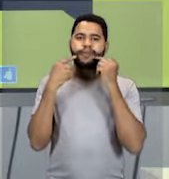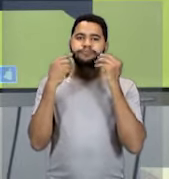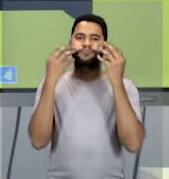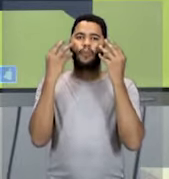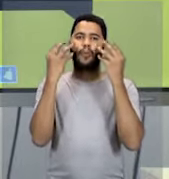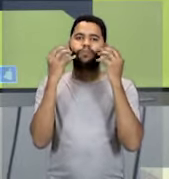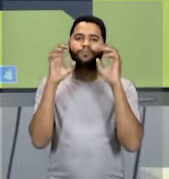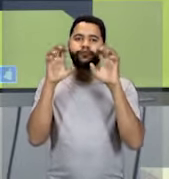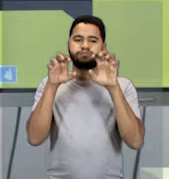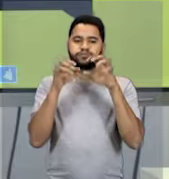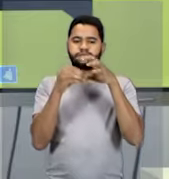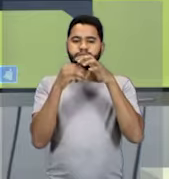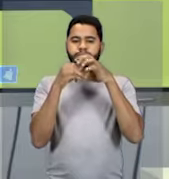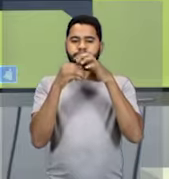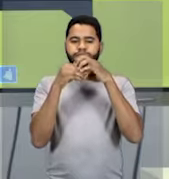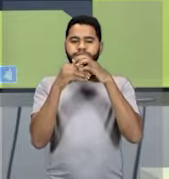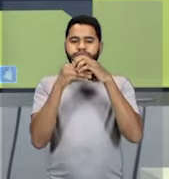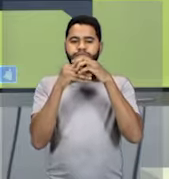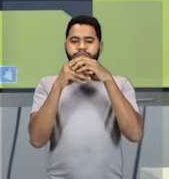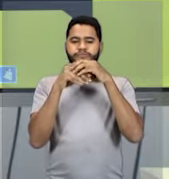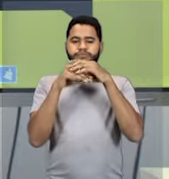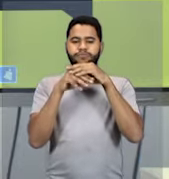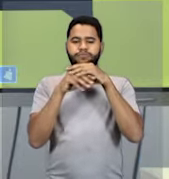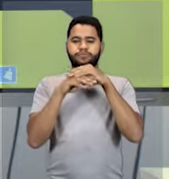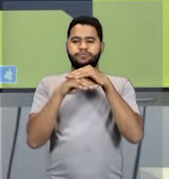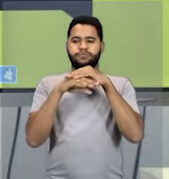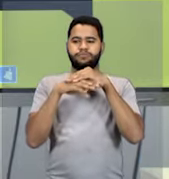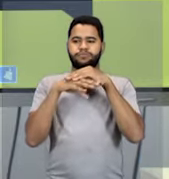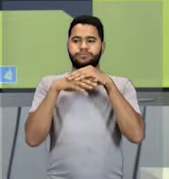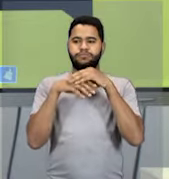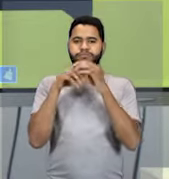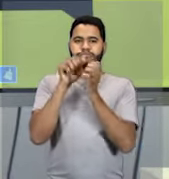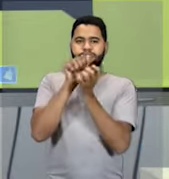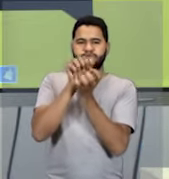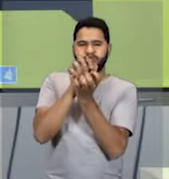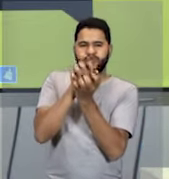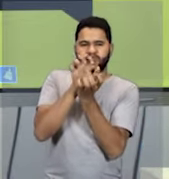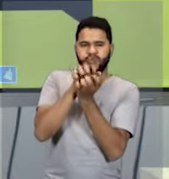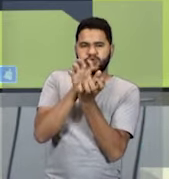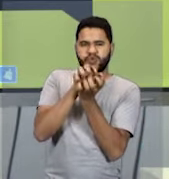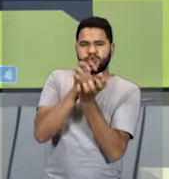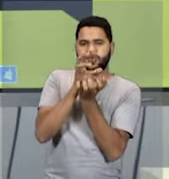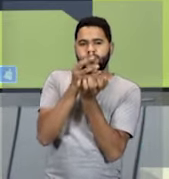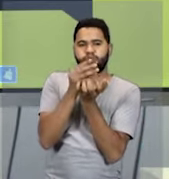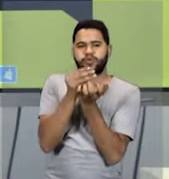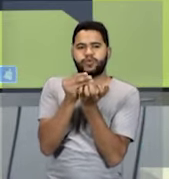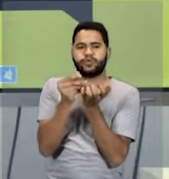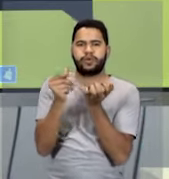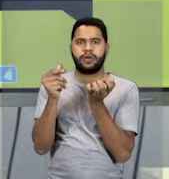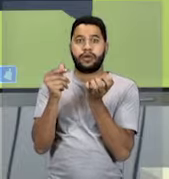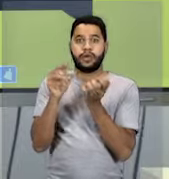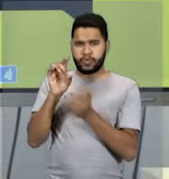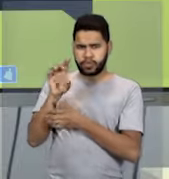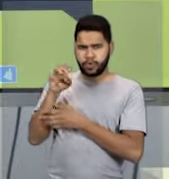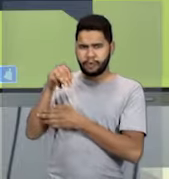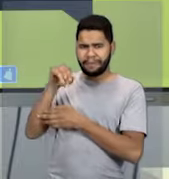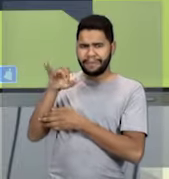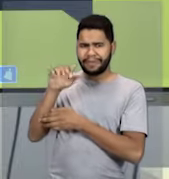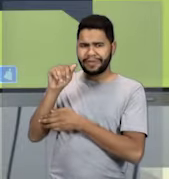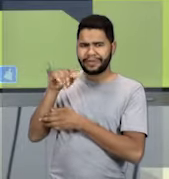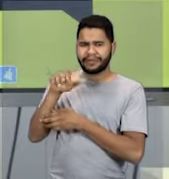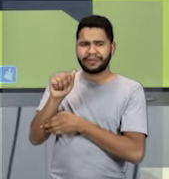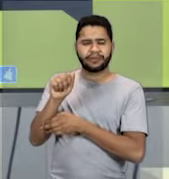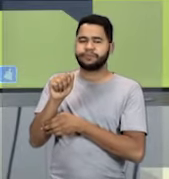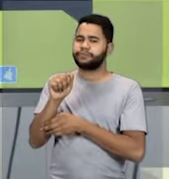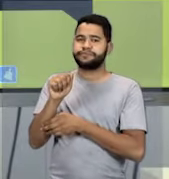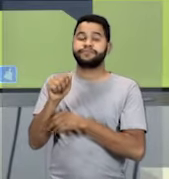triturar, amassar, rasgar, assim começa a digestão. Mas não é só digestão mecânica que acontece na